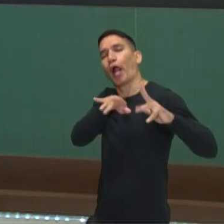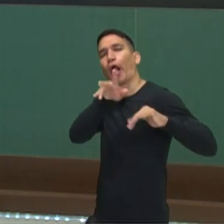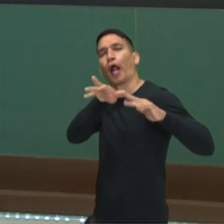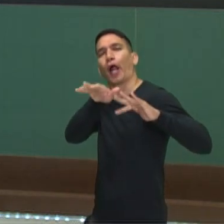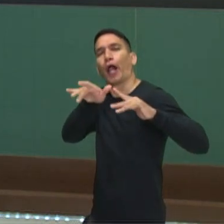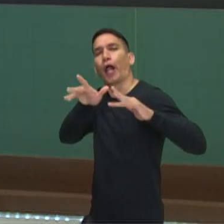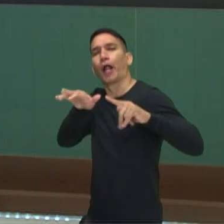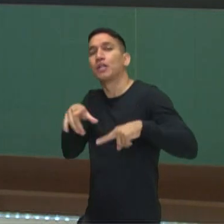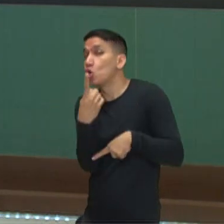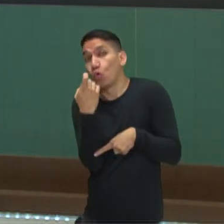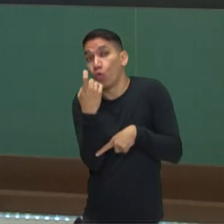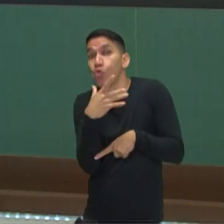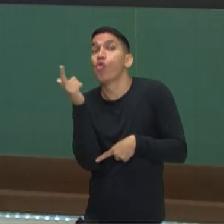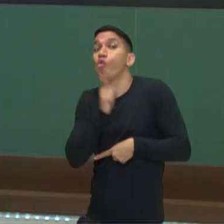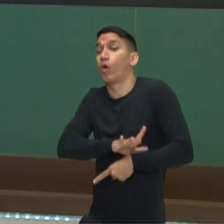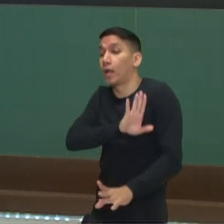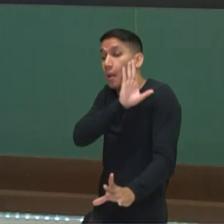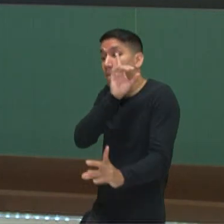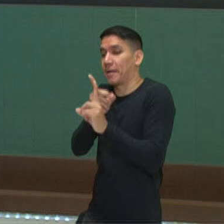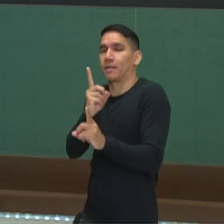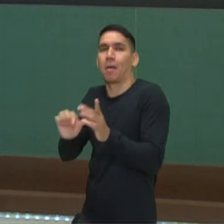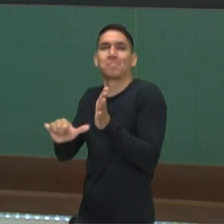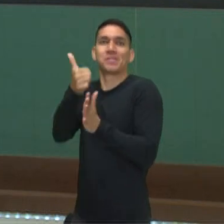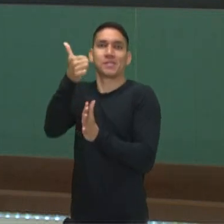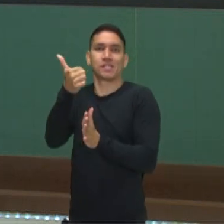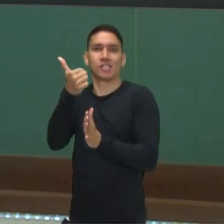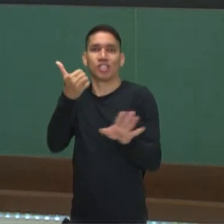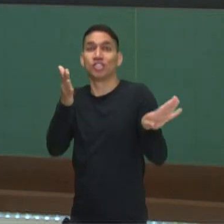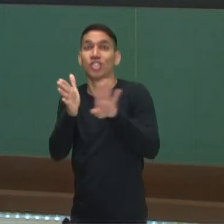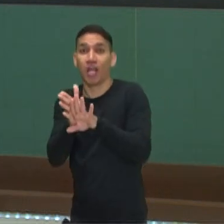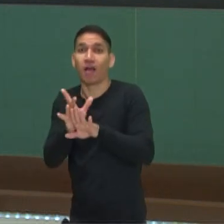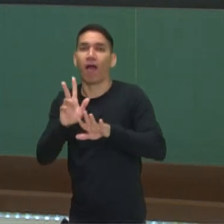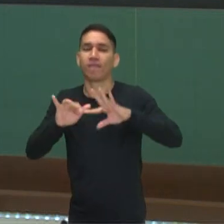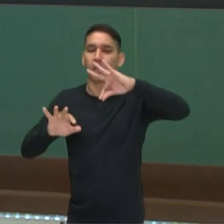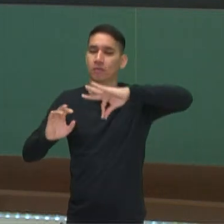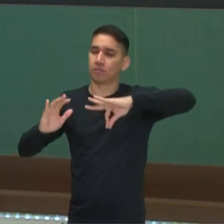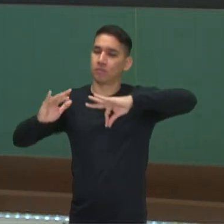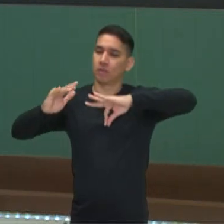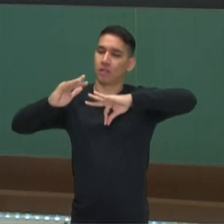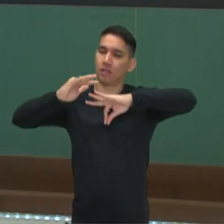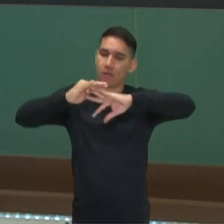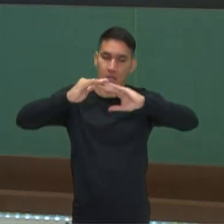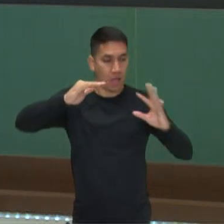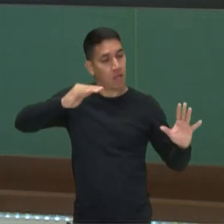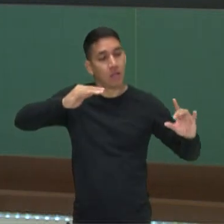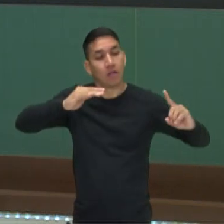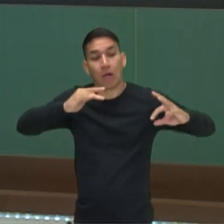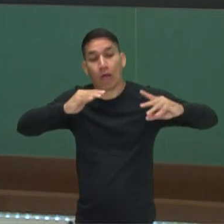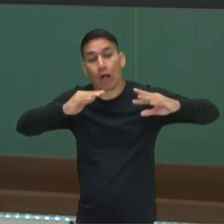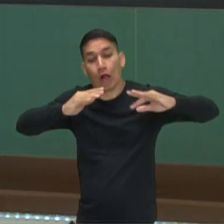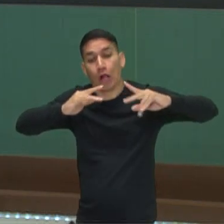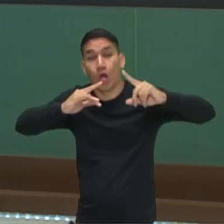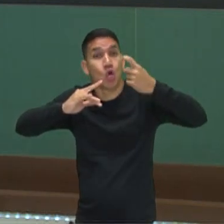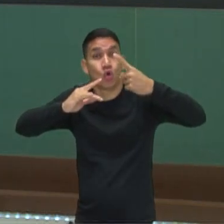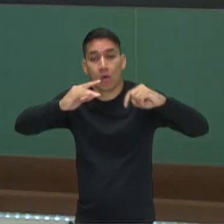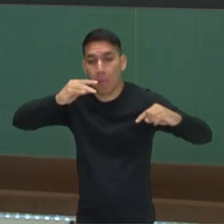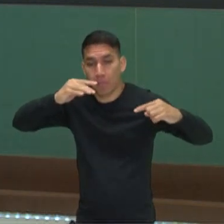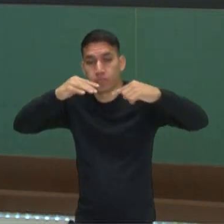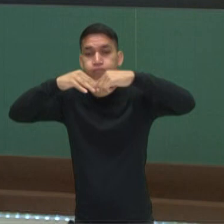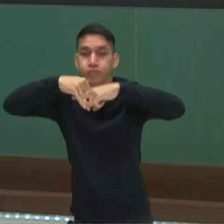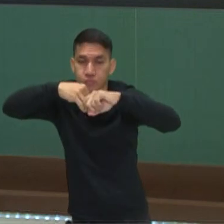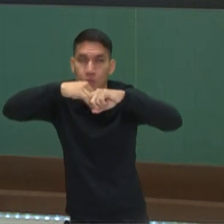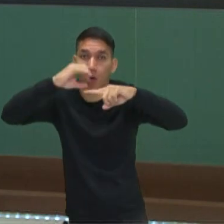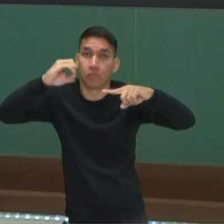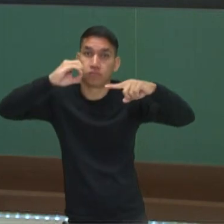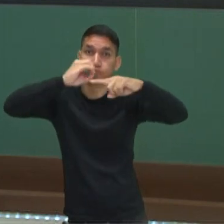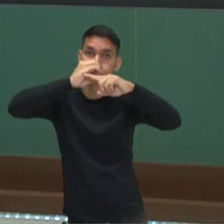E um que consiga chegar por primeiro, ele vai fecundar esse ovócito justamente ali, na tuba uterina.